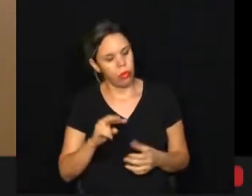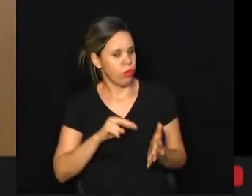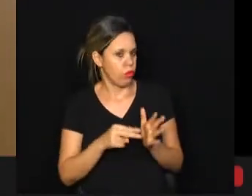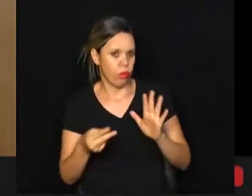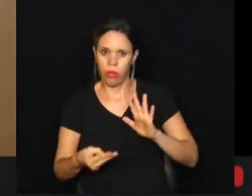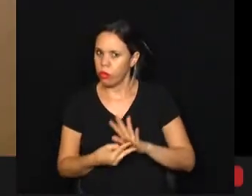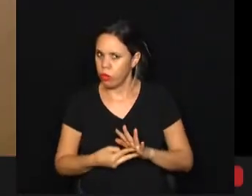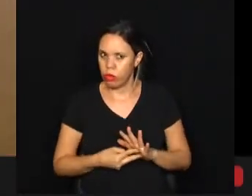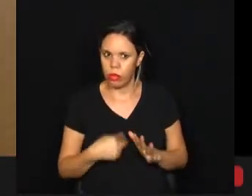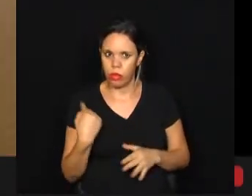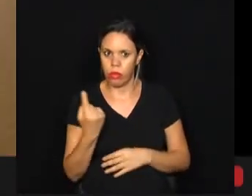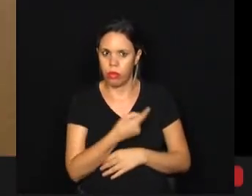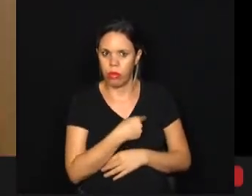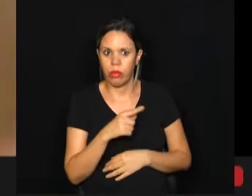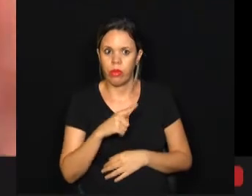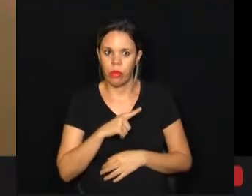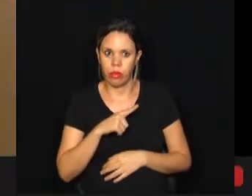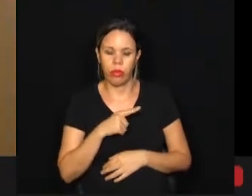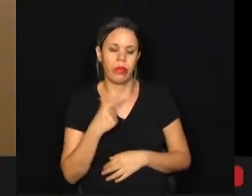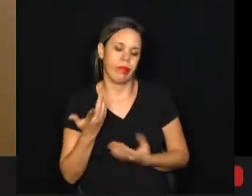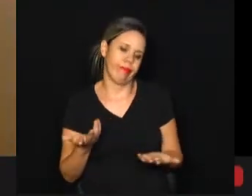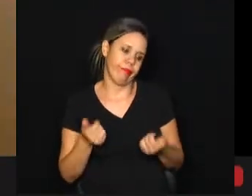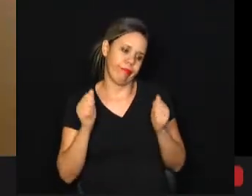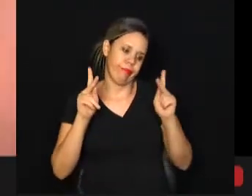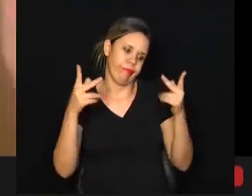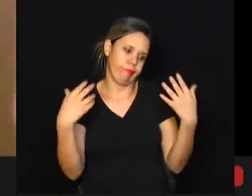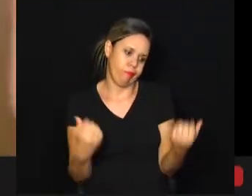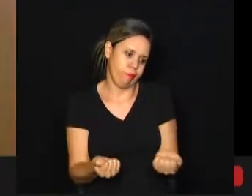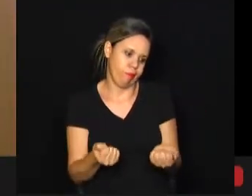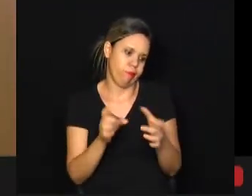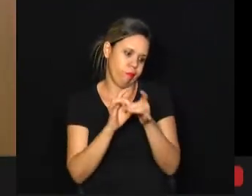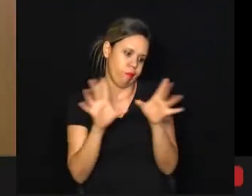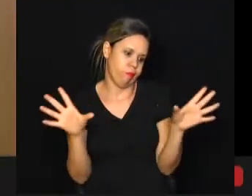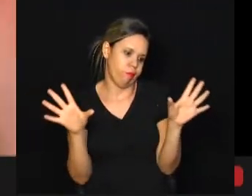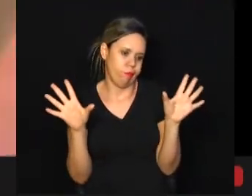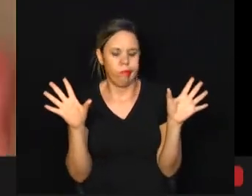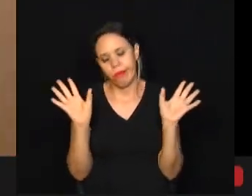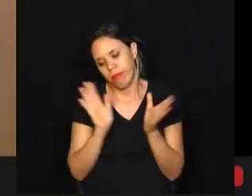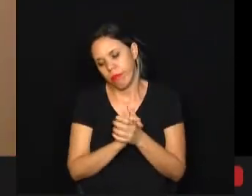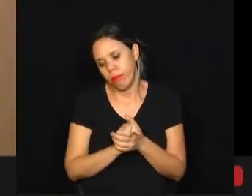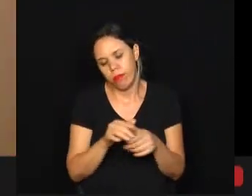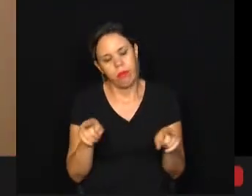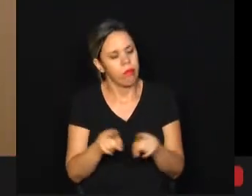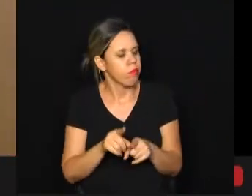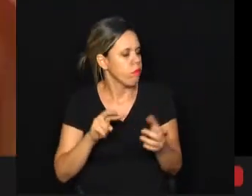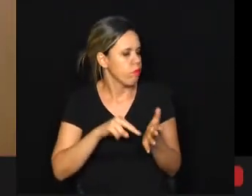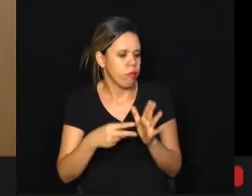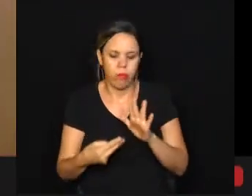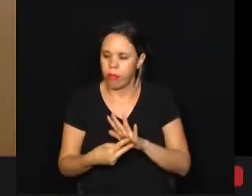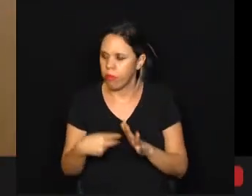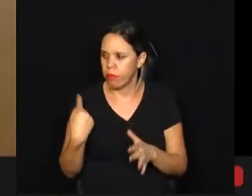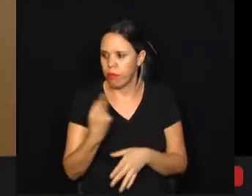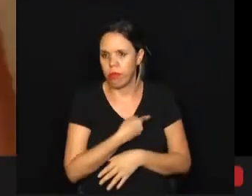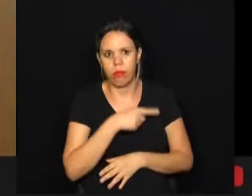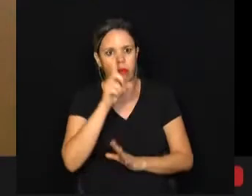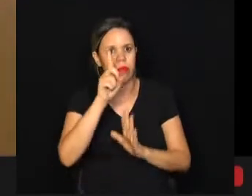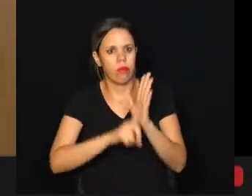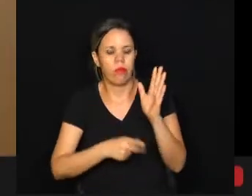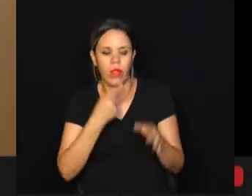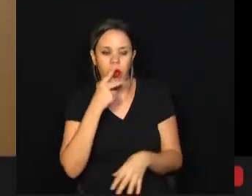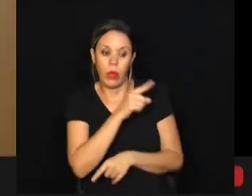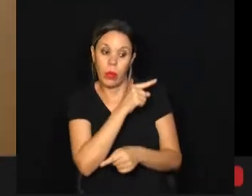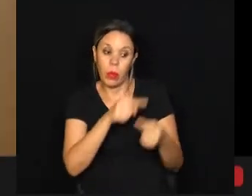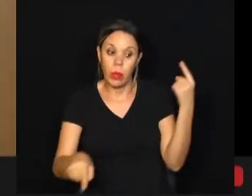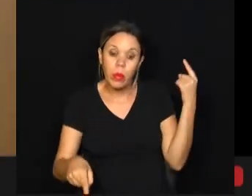significa que nós tenhamos que dizer, então tudo bem, então está permitido. Mas também não significa que nos dá o direito de dizer, não, está